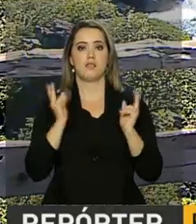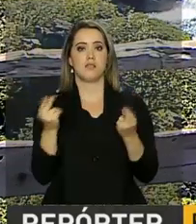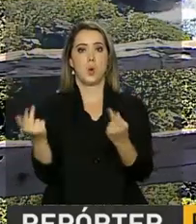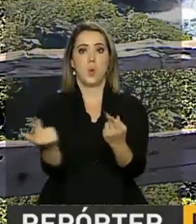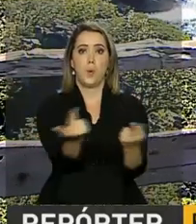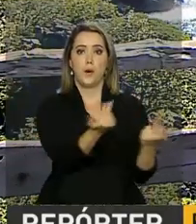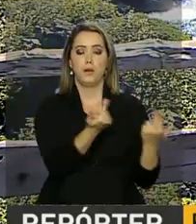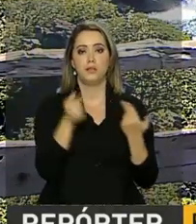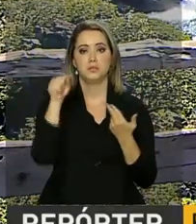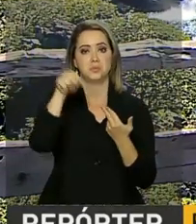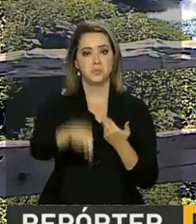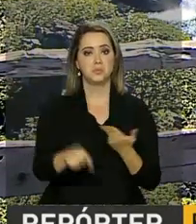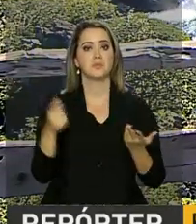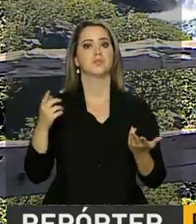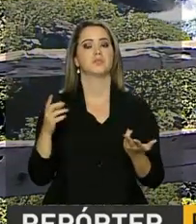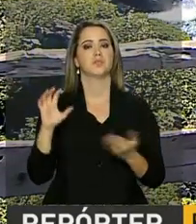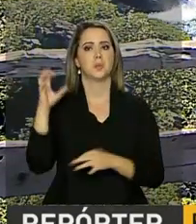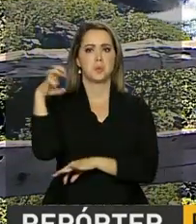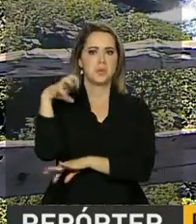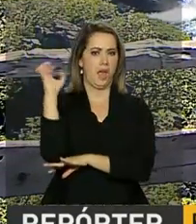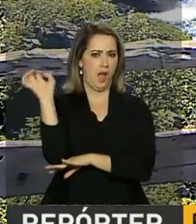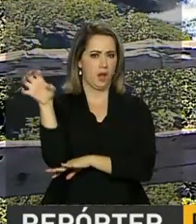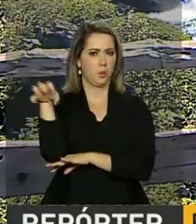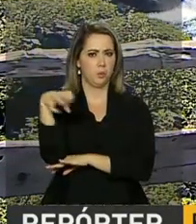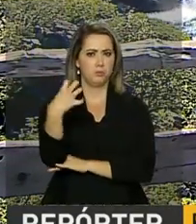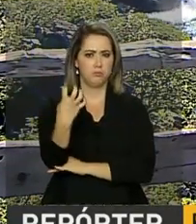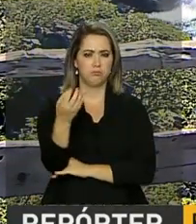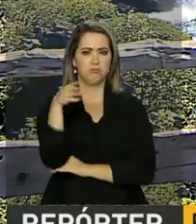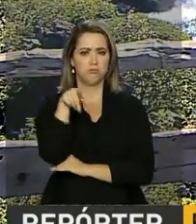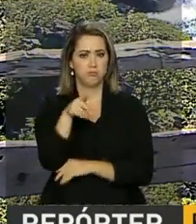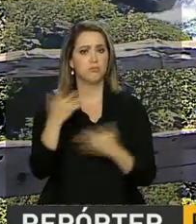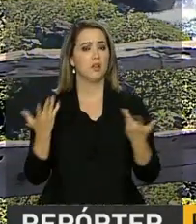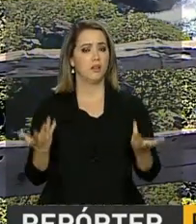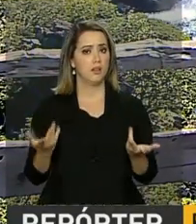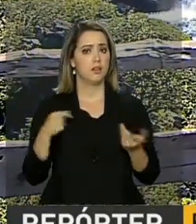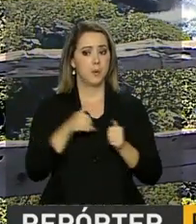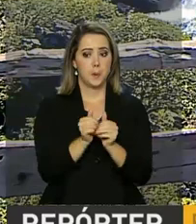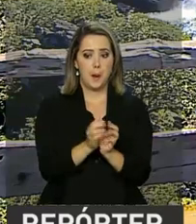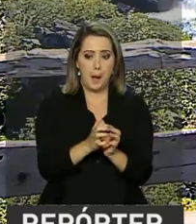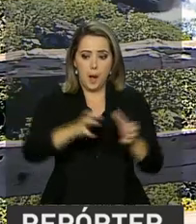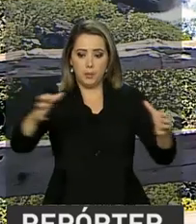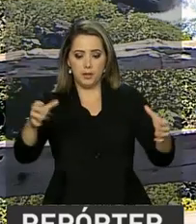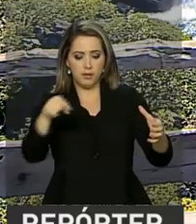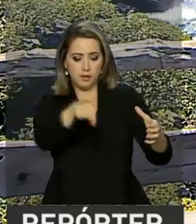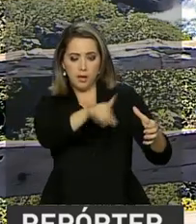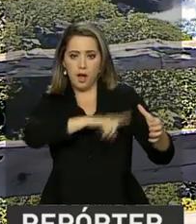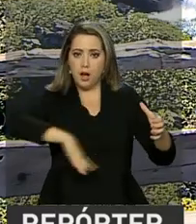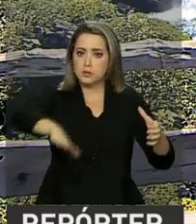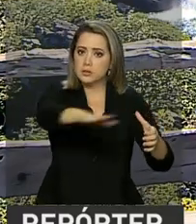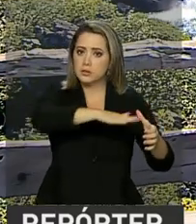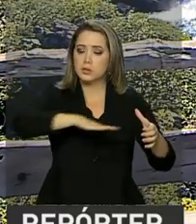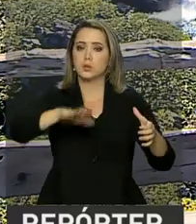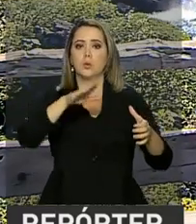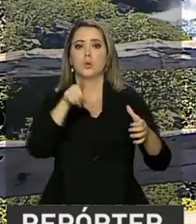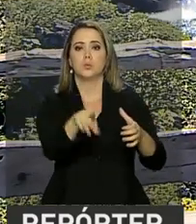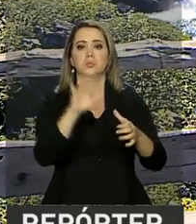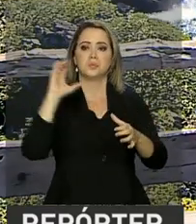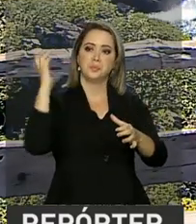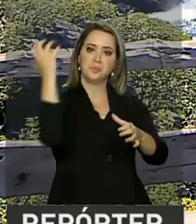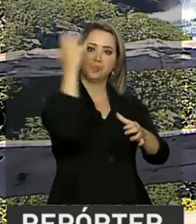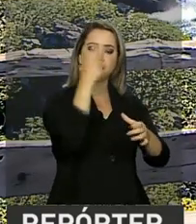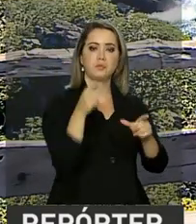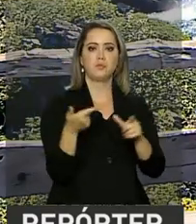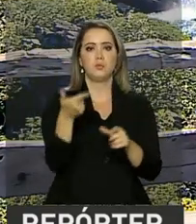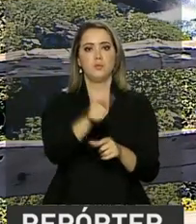vida e de recursos naturais como o Cerrado. Então, ampliar o Parque Nacional da Chapada dos Veadeiros,